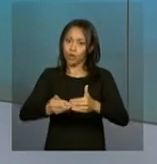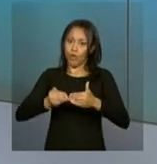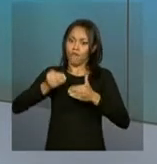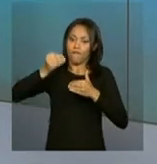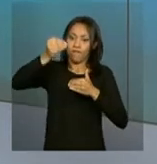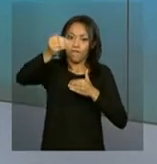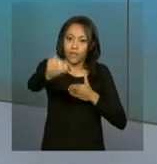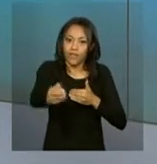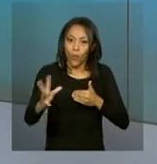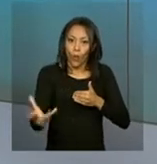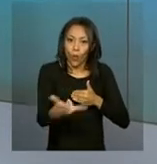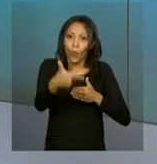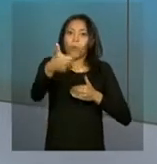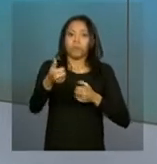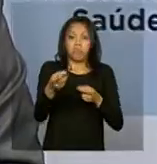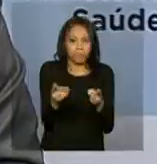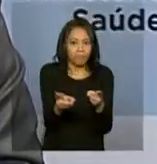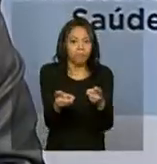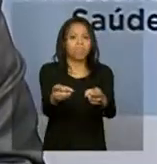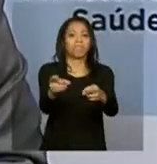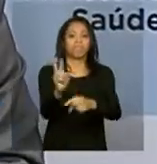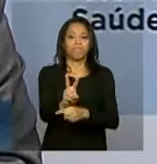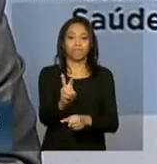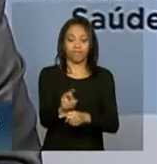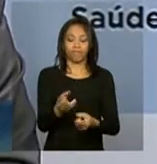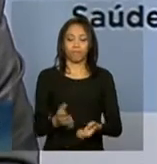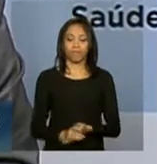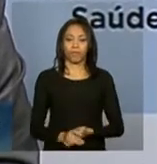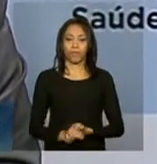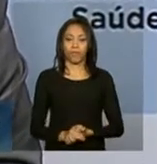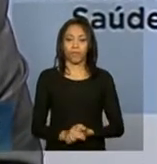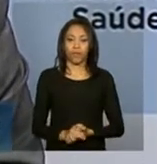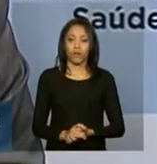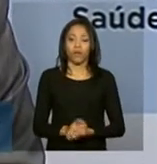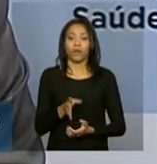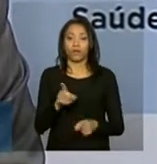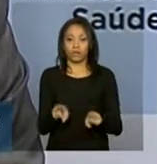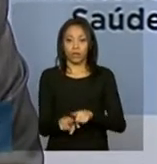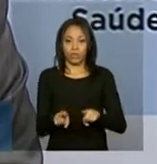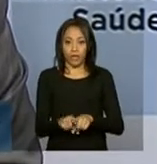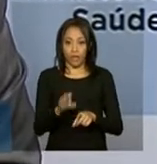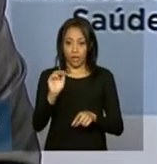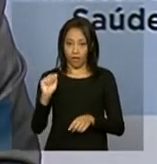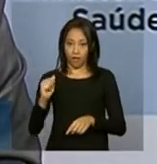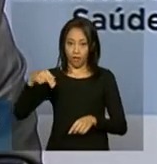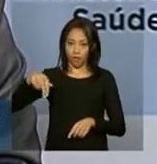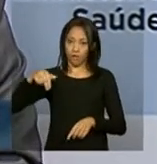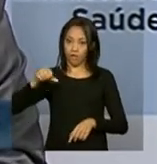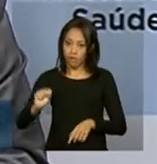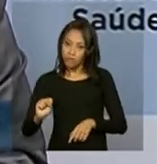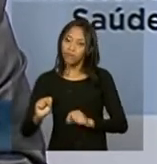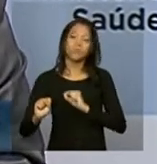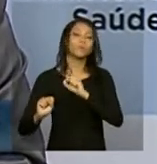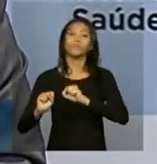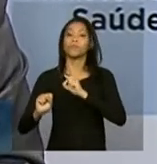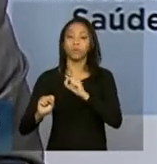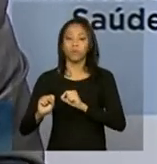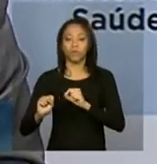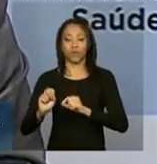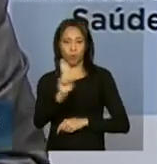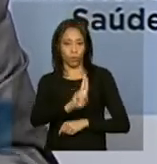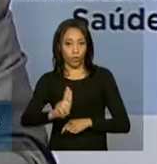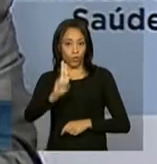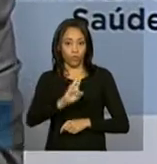de tratamento do câncer. A adoção, o reconhecimento pela ANS de que o uso